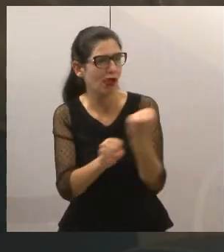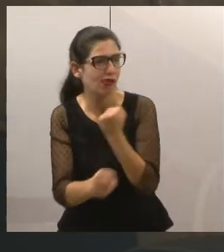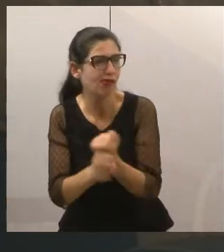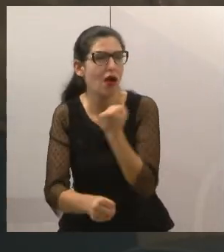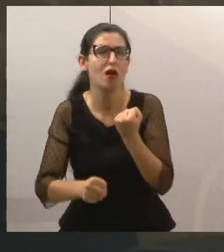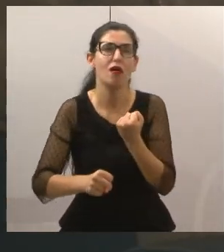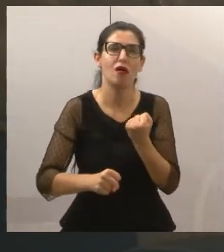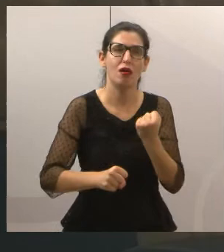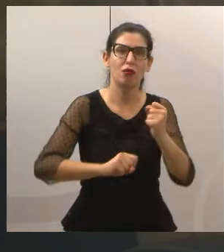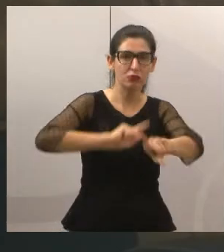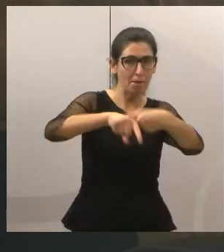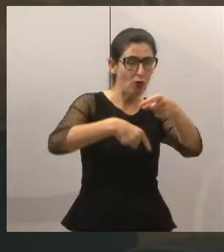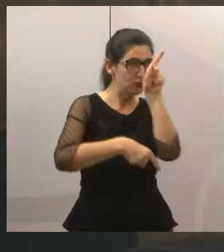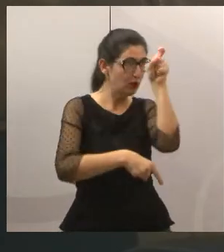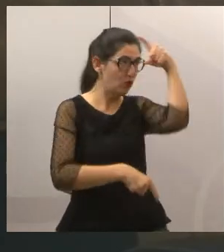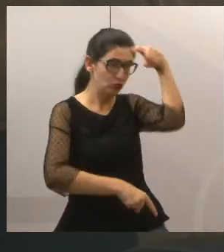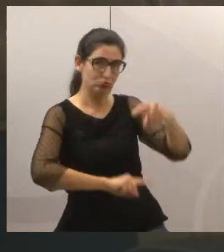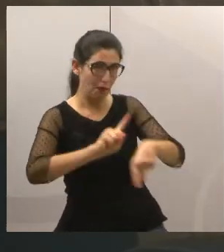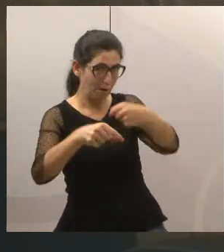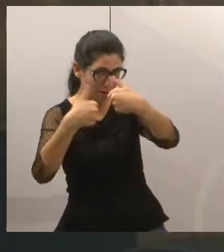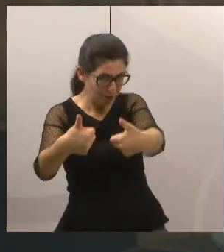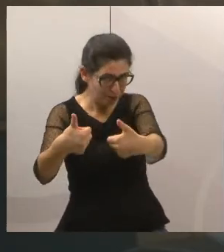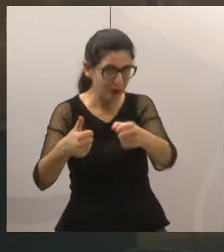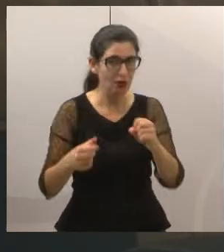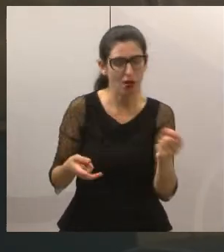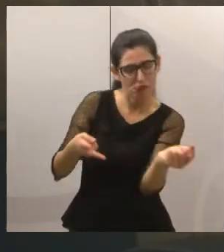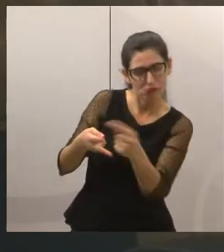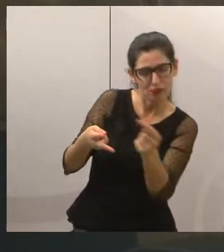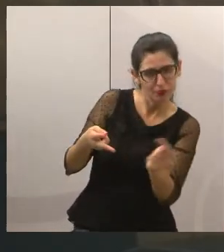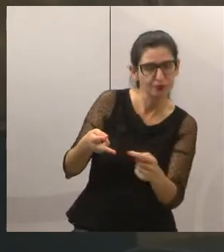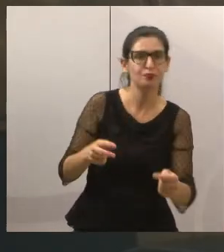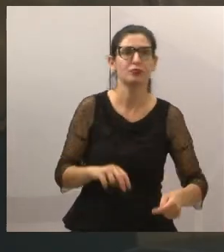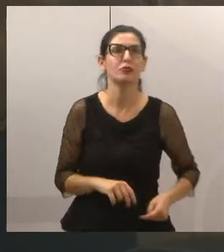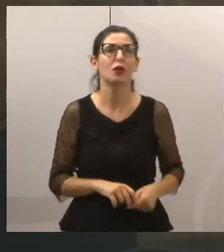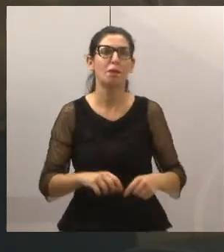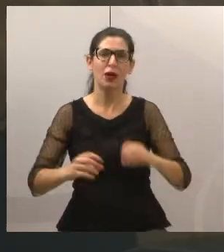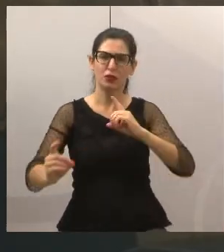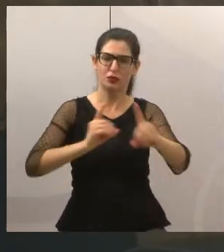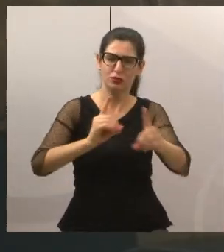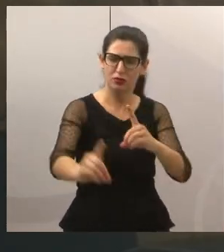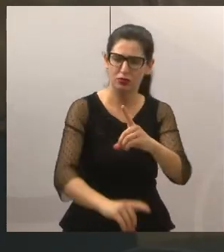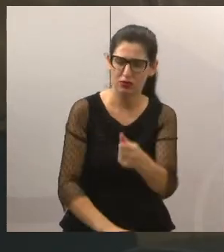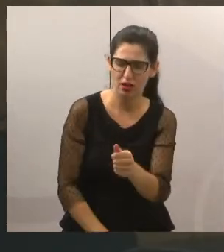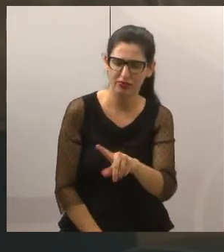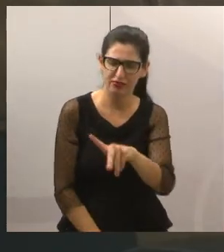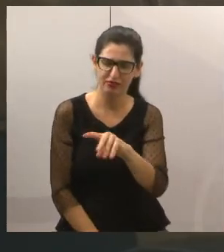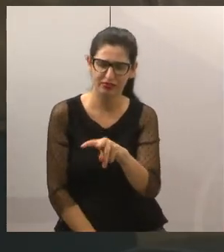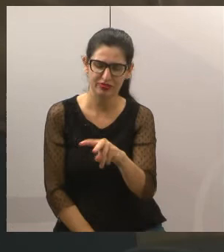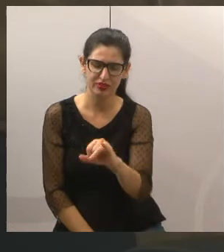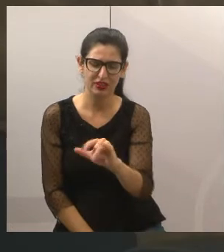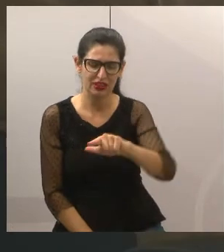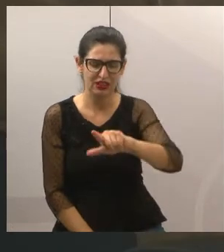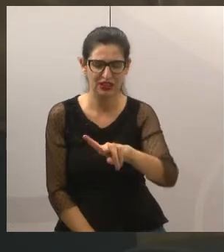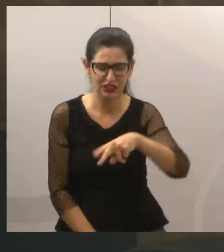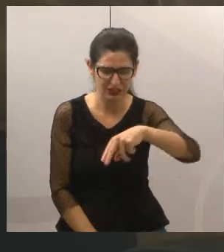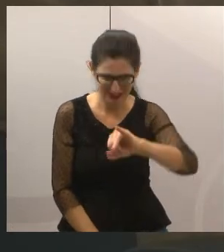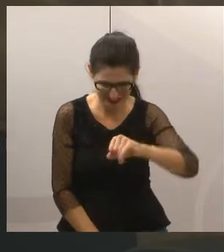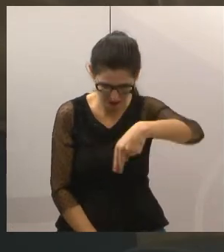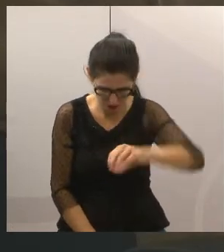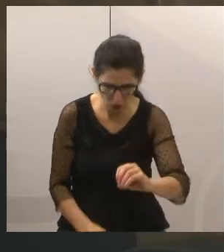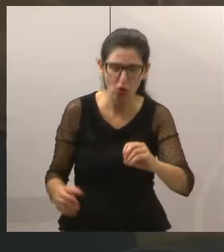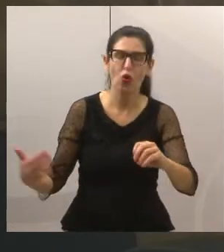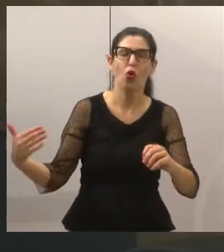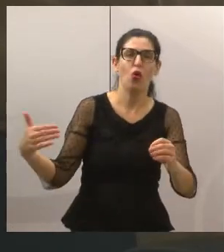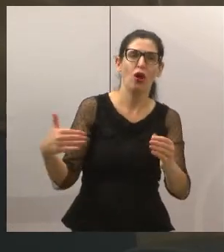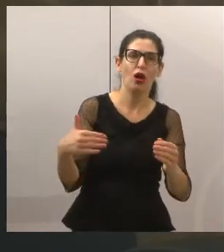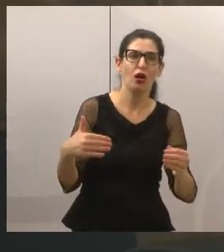vou para a área da saúde, mas a continuação da Avilino, o acesso da Nilo Máximo a Scavone,